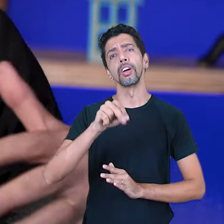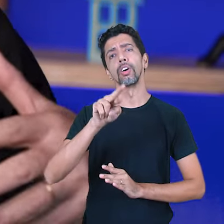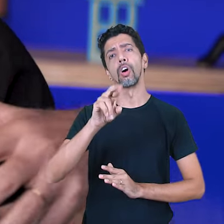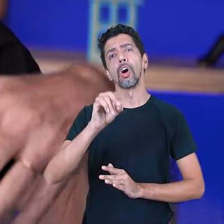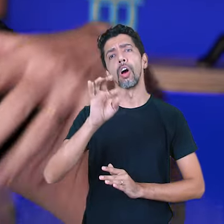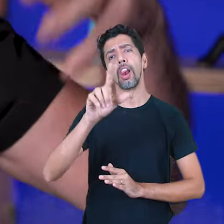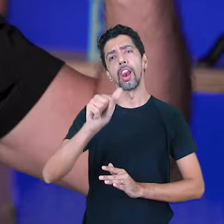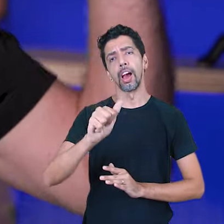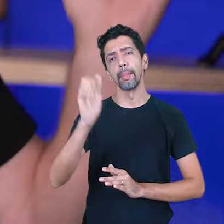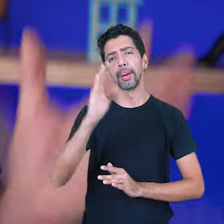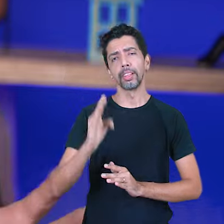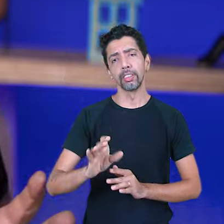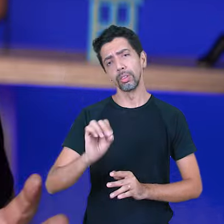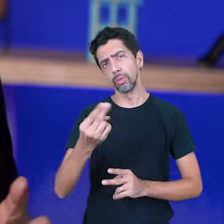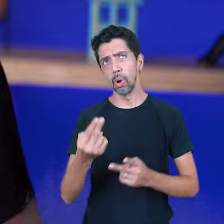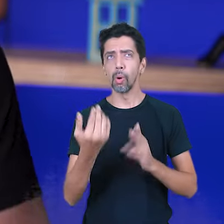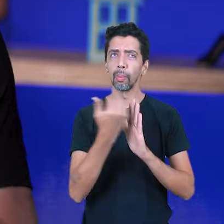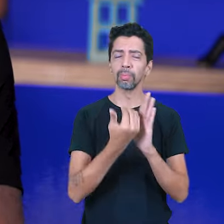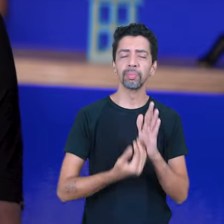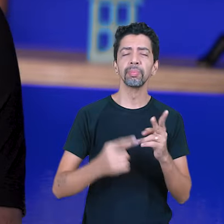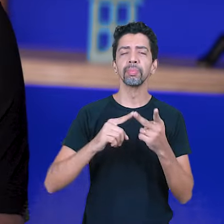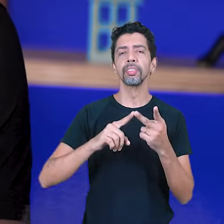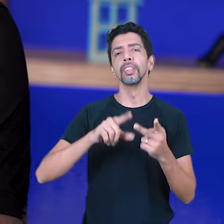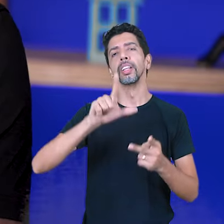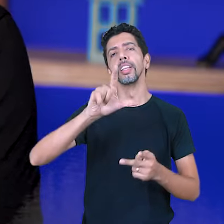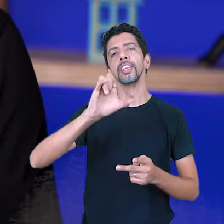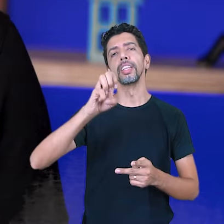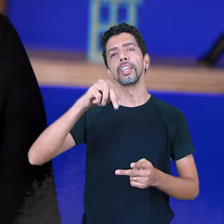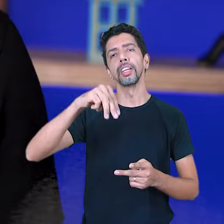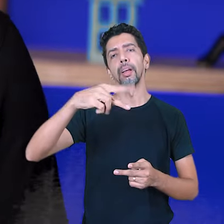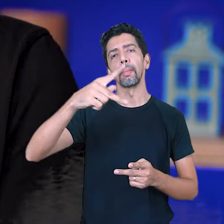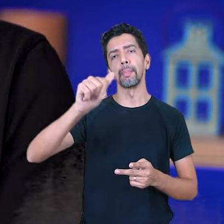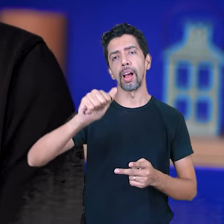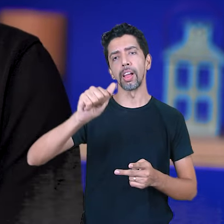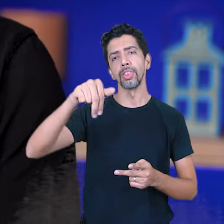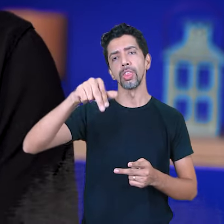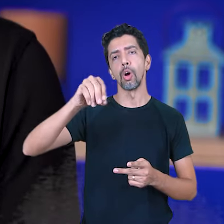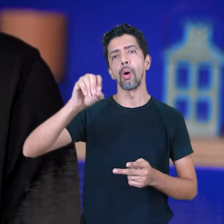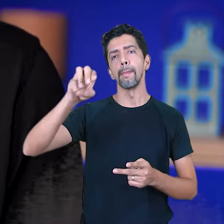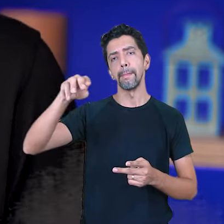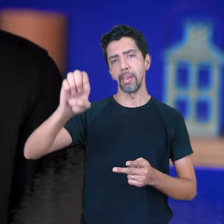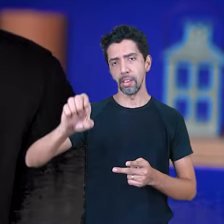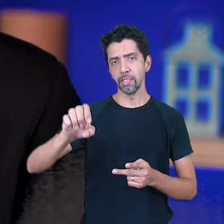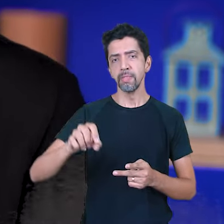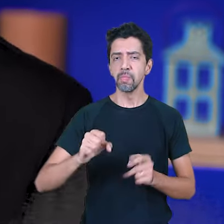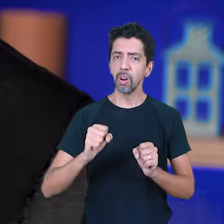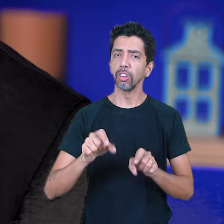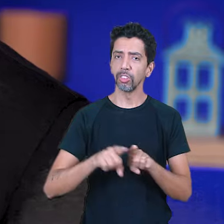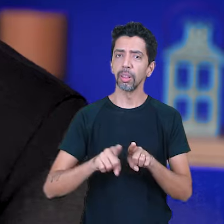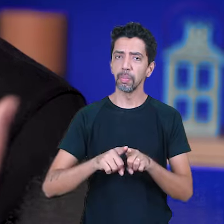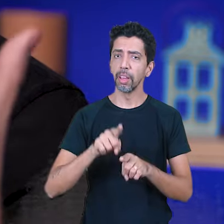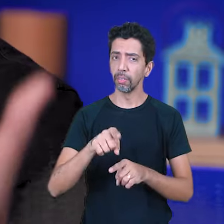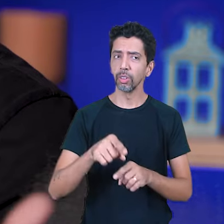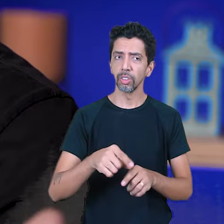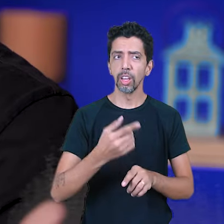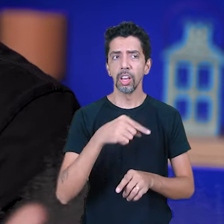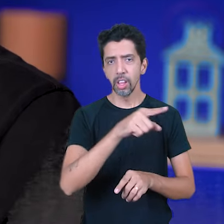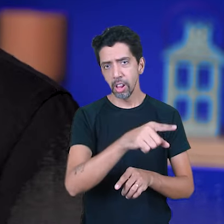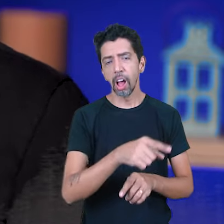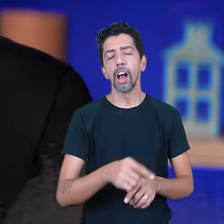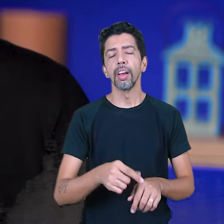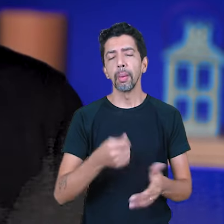nome que já existe há muitos anos e você pode buscar por isso mas eu ouvo aqui te dar um